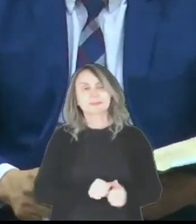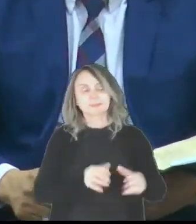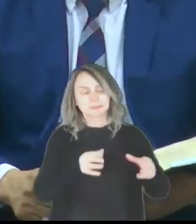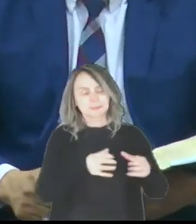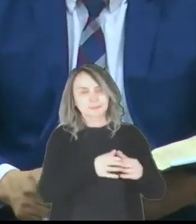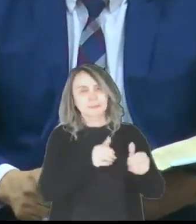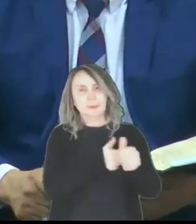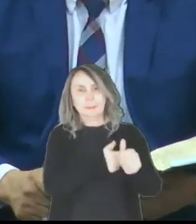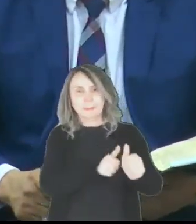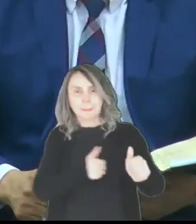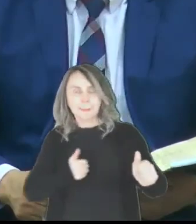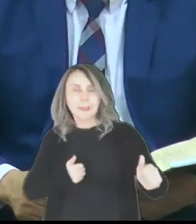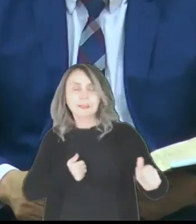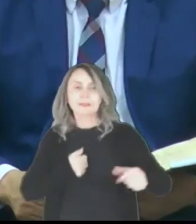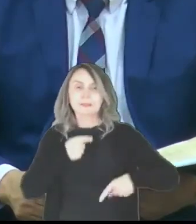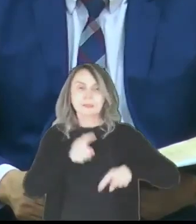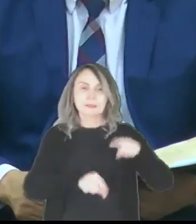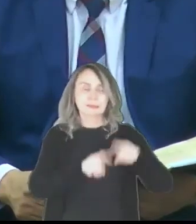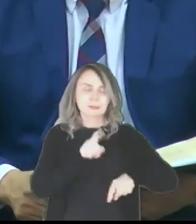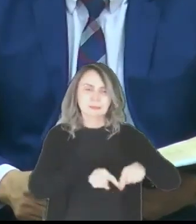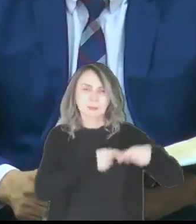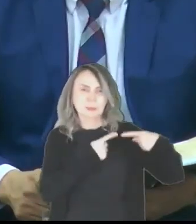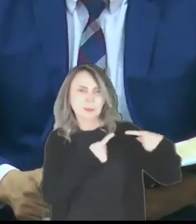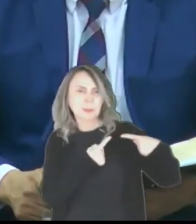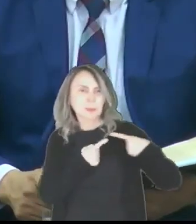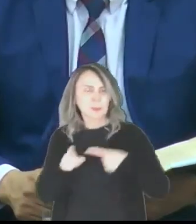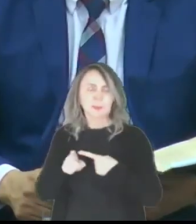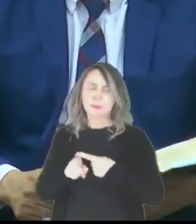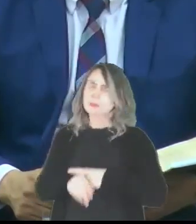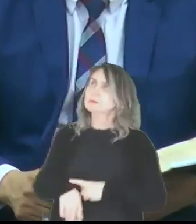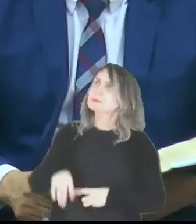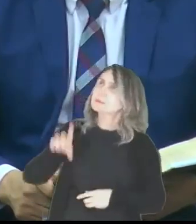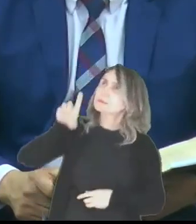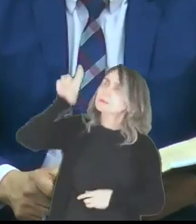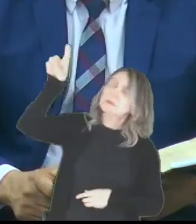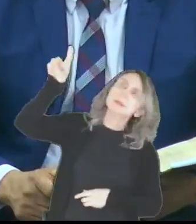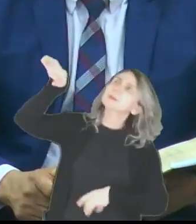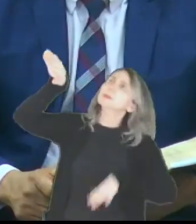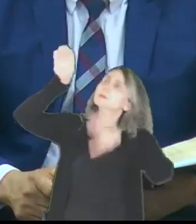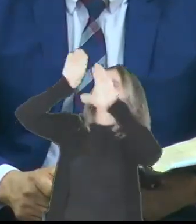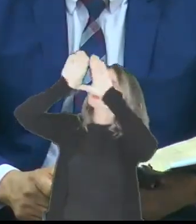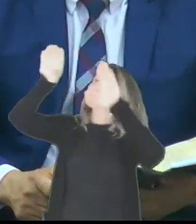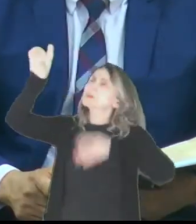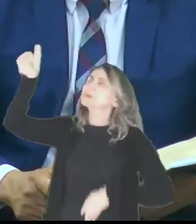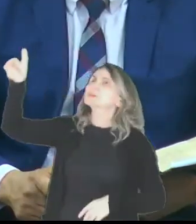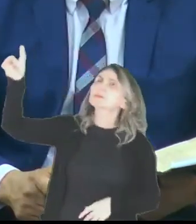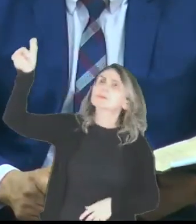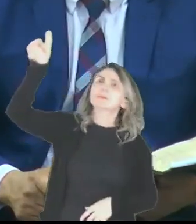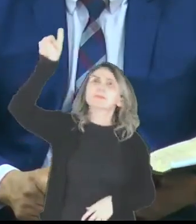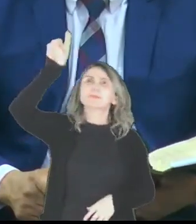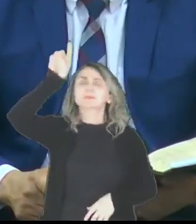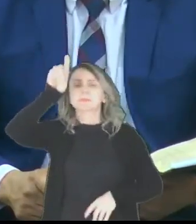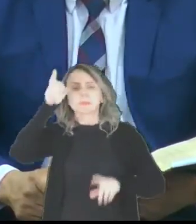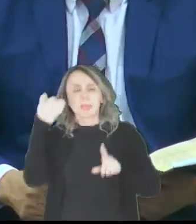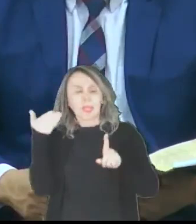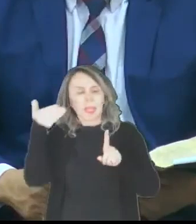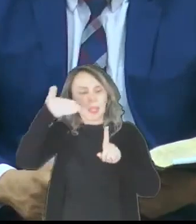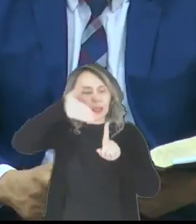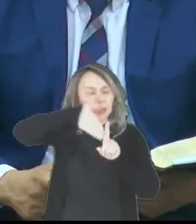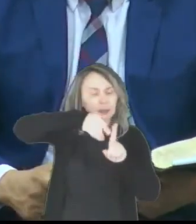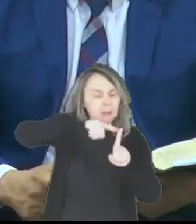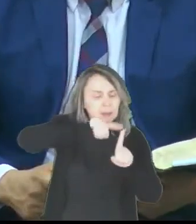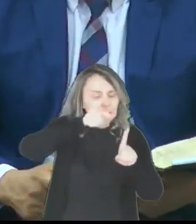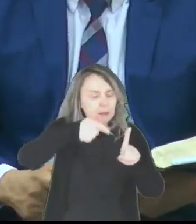os materialistas é uma afronta. Dizer que Deus veio do céu para entrar no ventre de uma virgem, se fazer